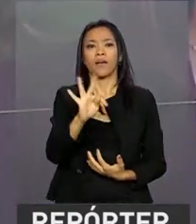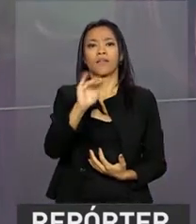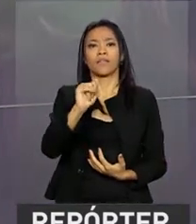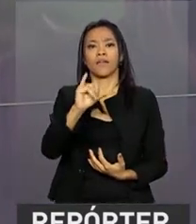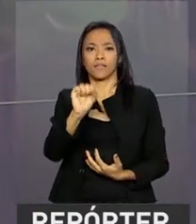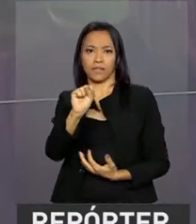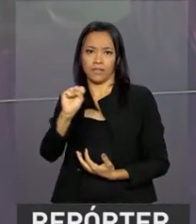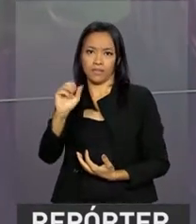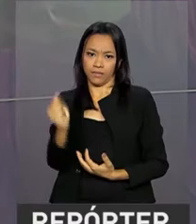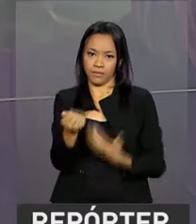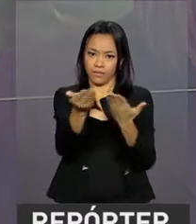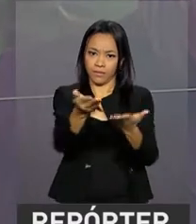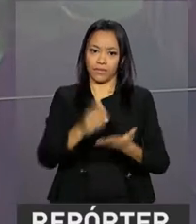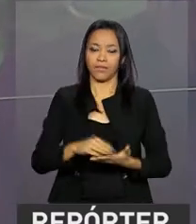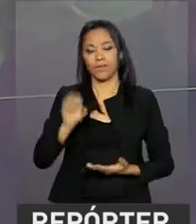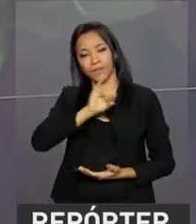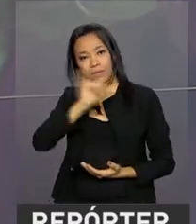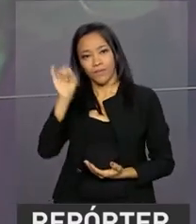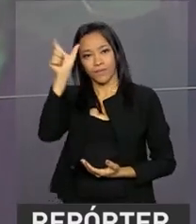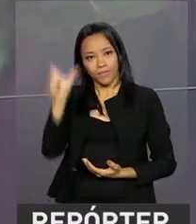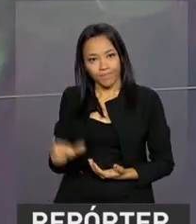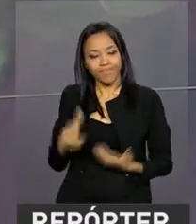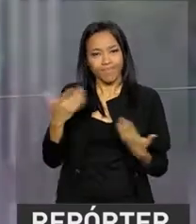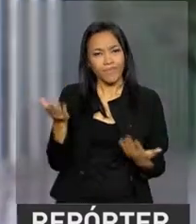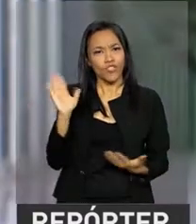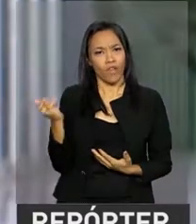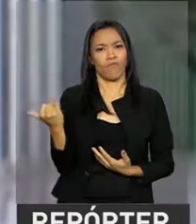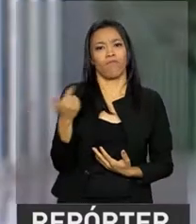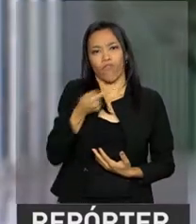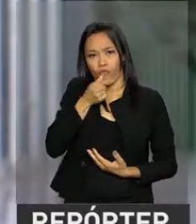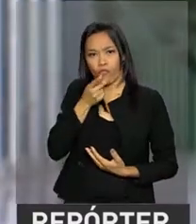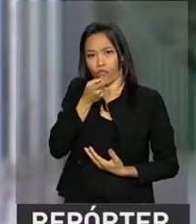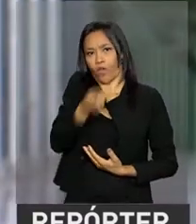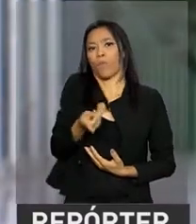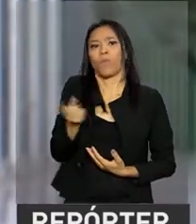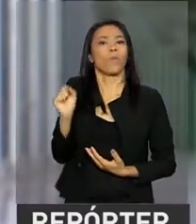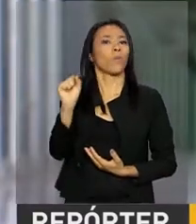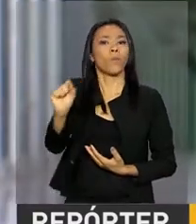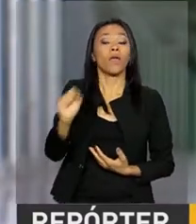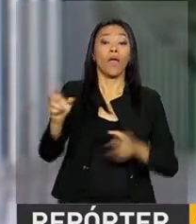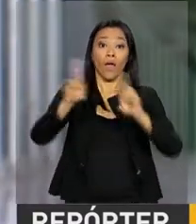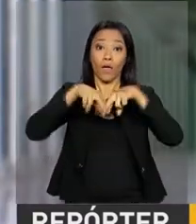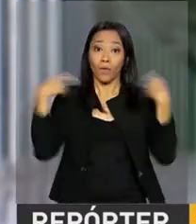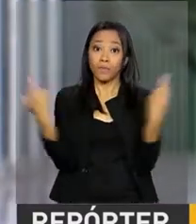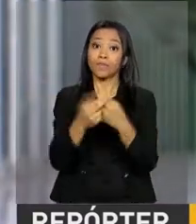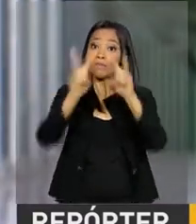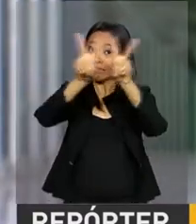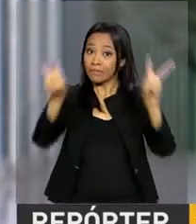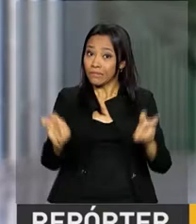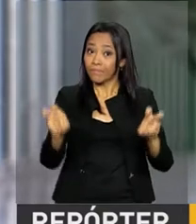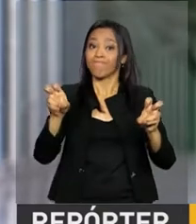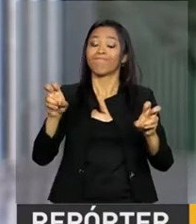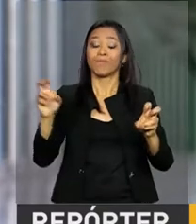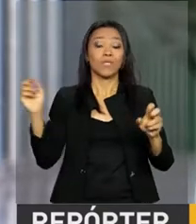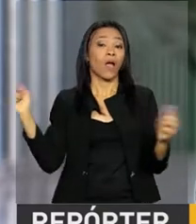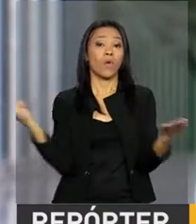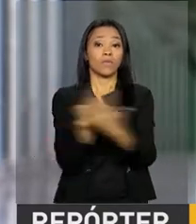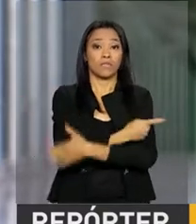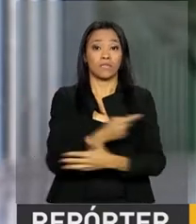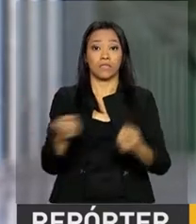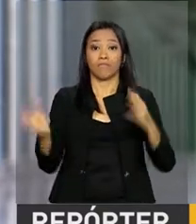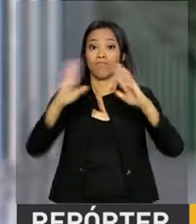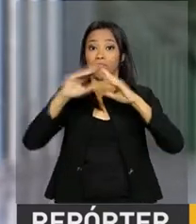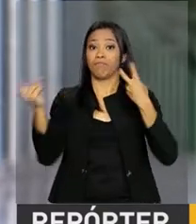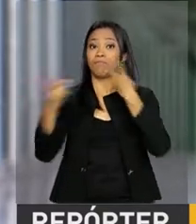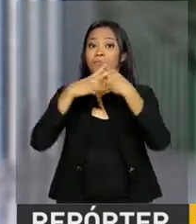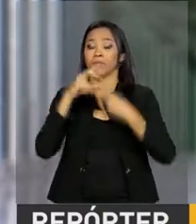Thaíssa. Olá, Leandro. Como você disse, a reunião trata da situação dos presídios no país e acontece depois da